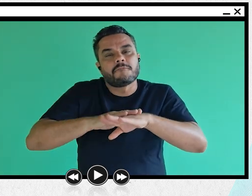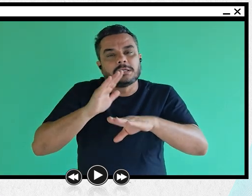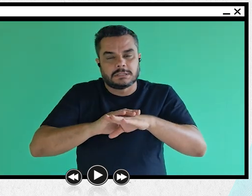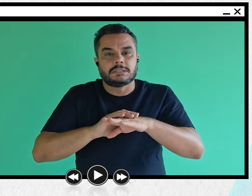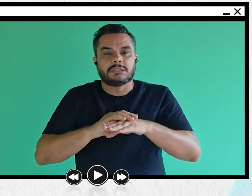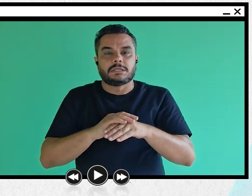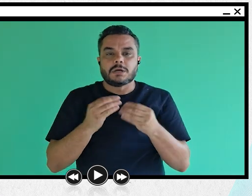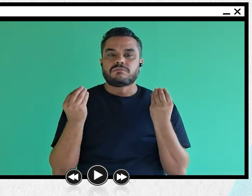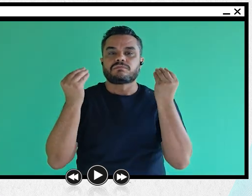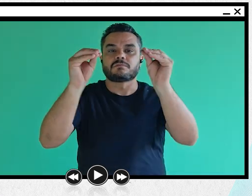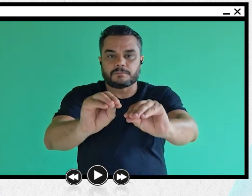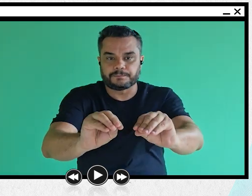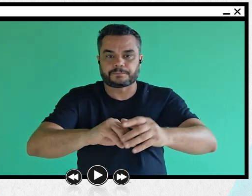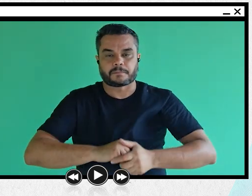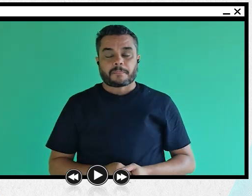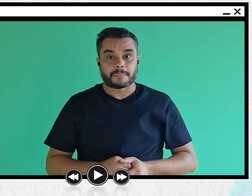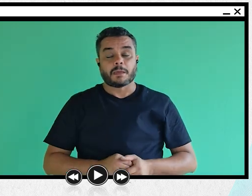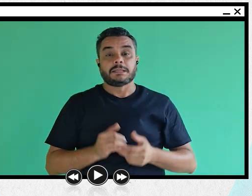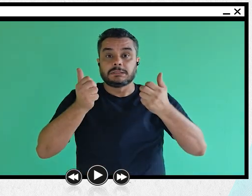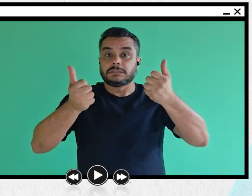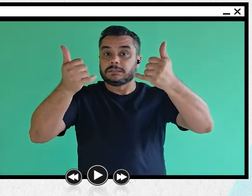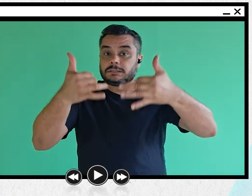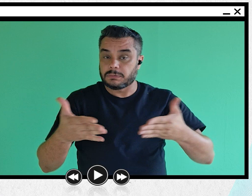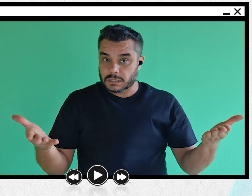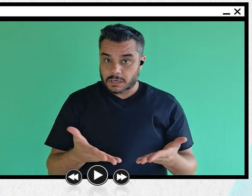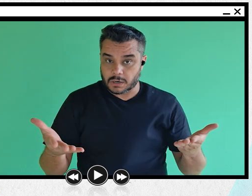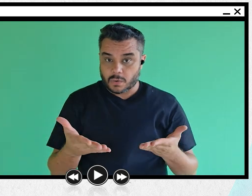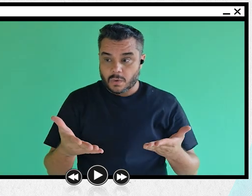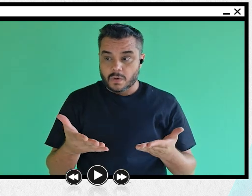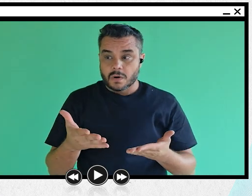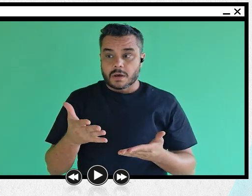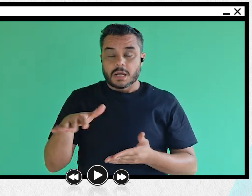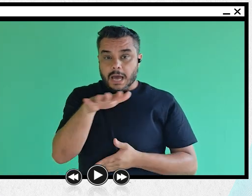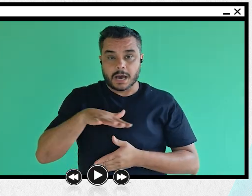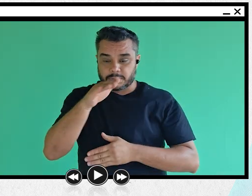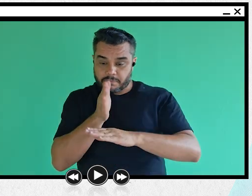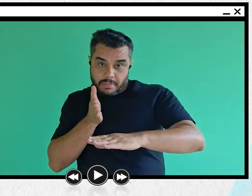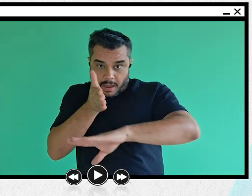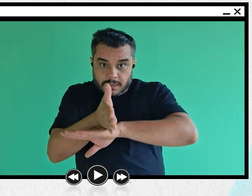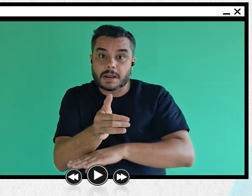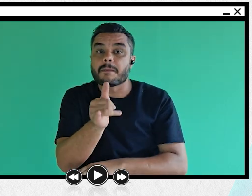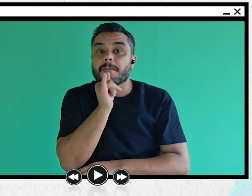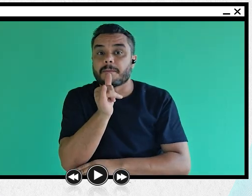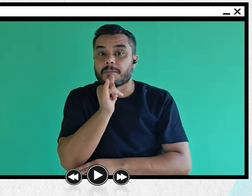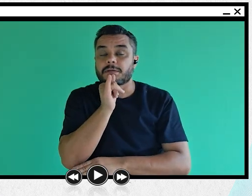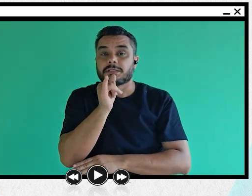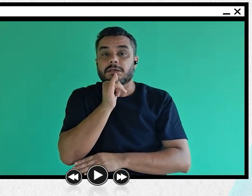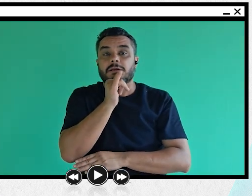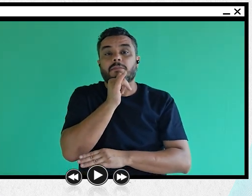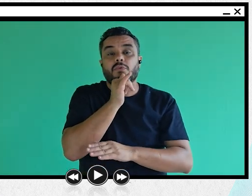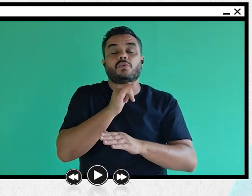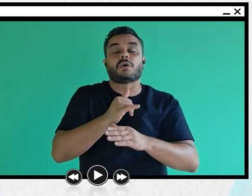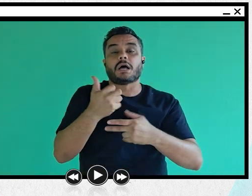instalação. Pois bem, mas falando um pouquinho, né, então, quer dizer, for olhar no ponto de vista da entrada, né, então, quer dizer, os componentes principais é a